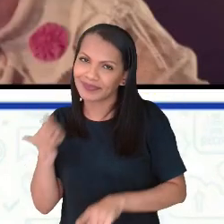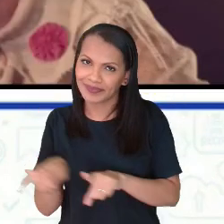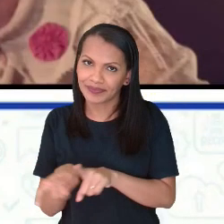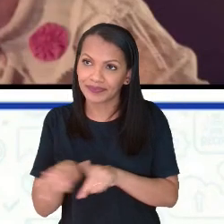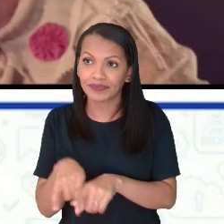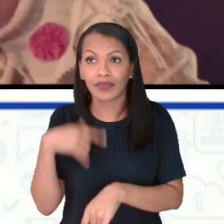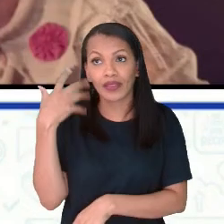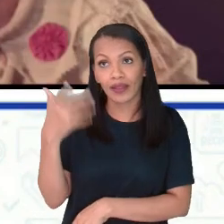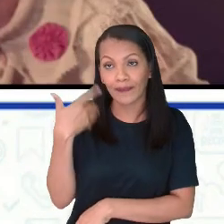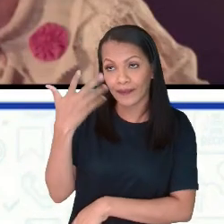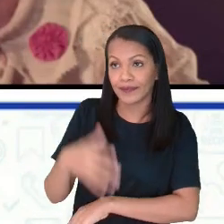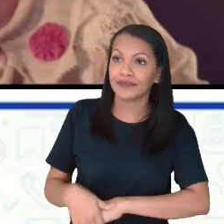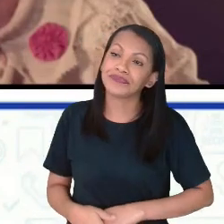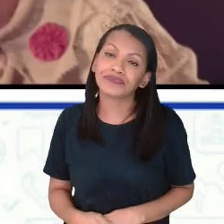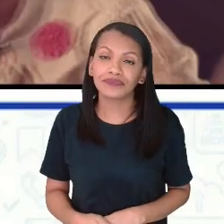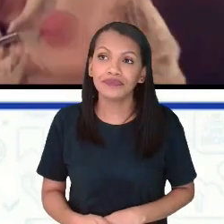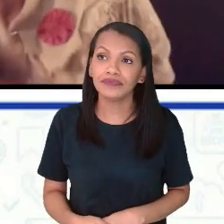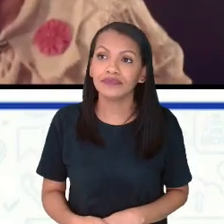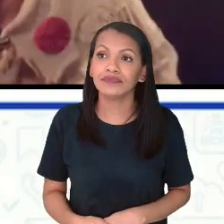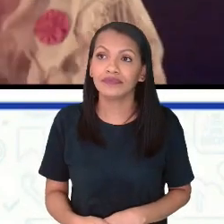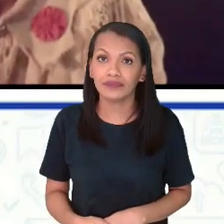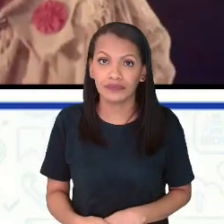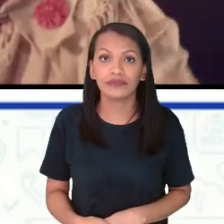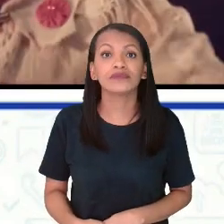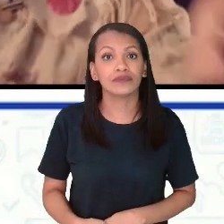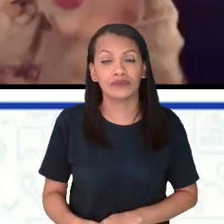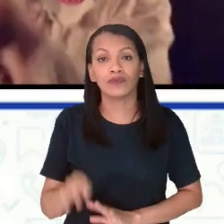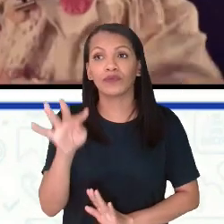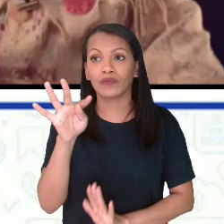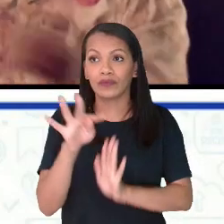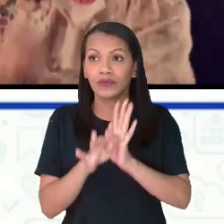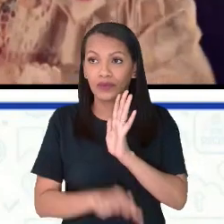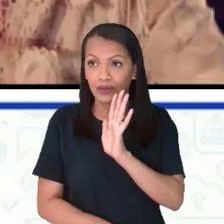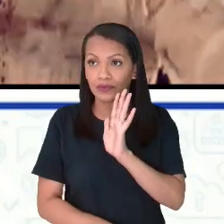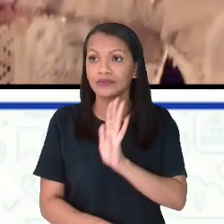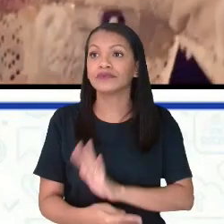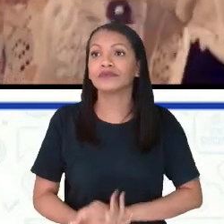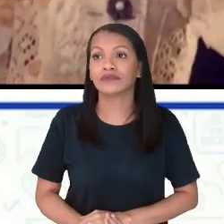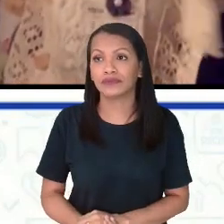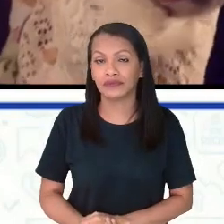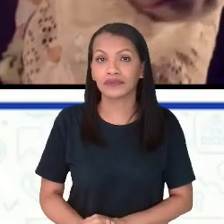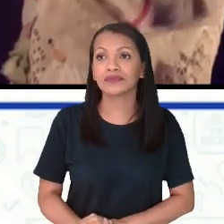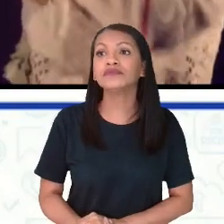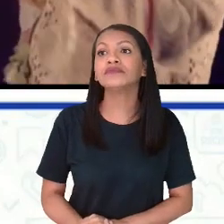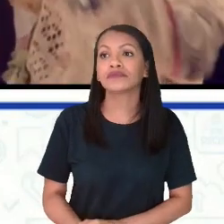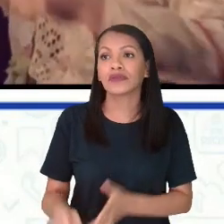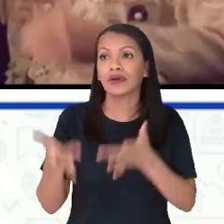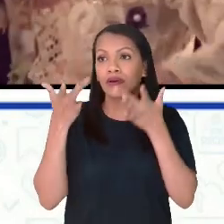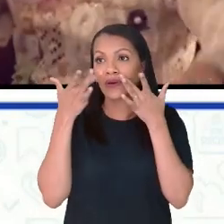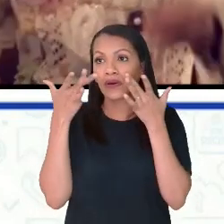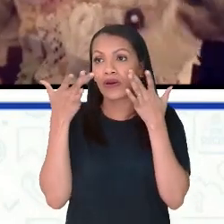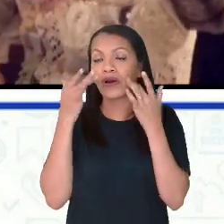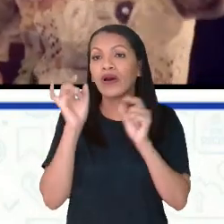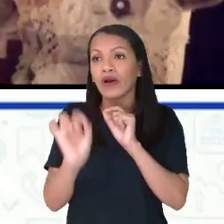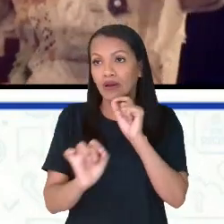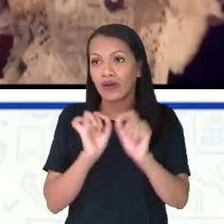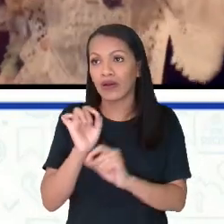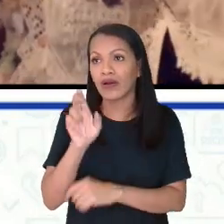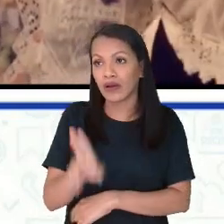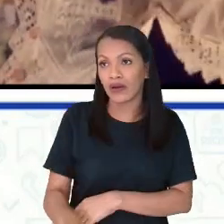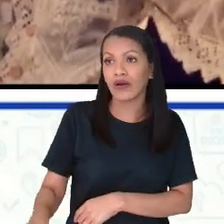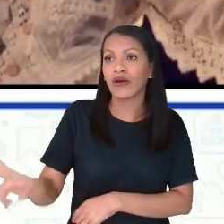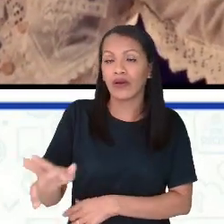músicas. Os fundamentos do texto, a linguagem teatral, é aquela utilizada